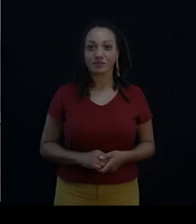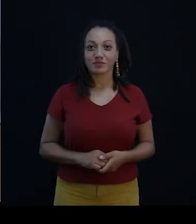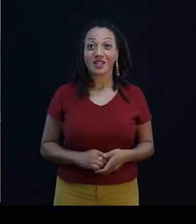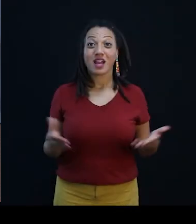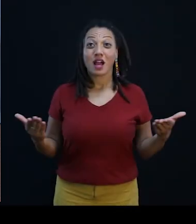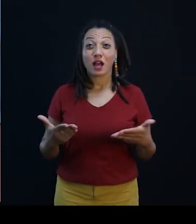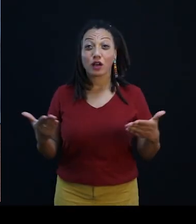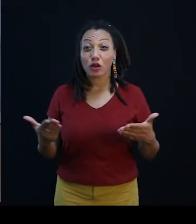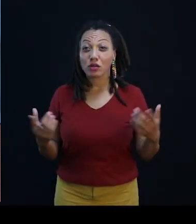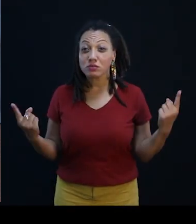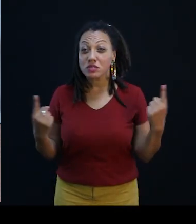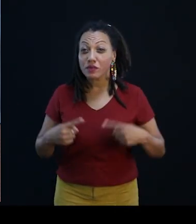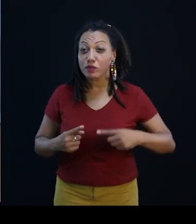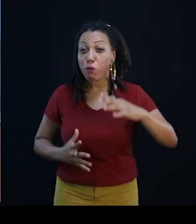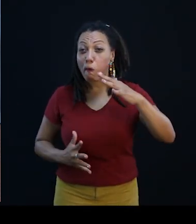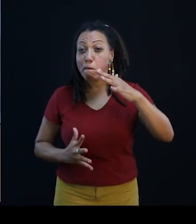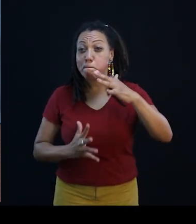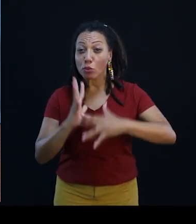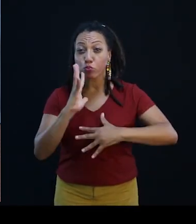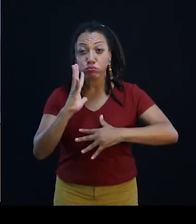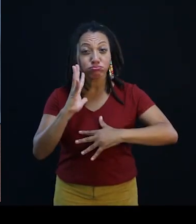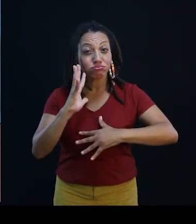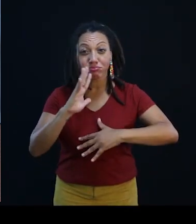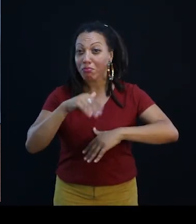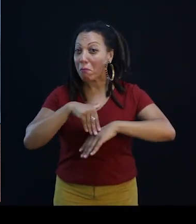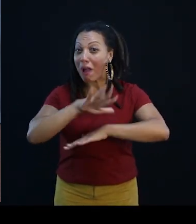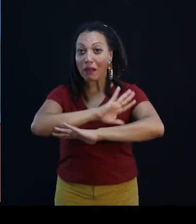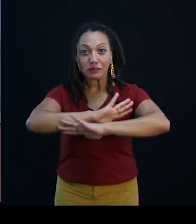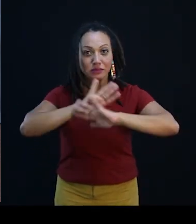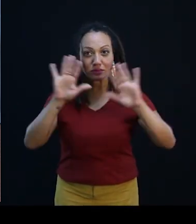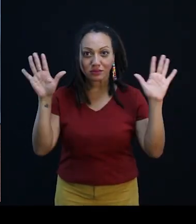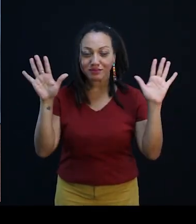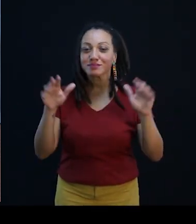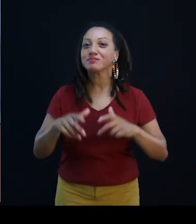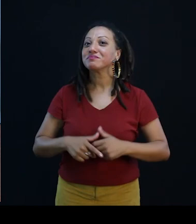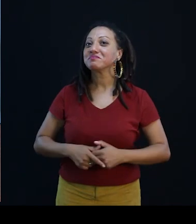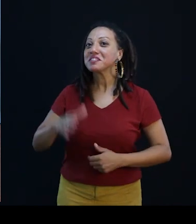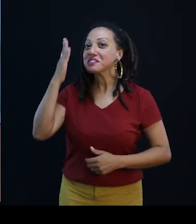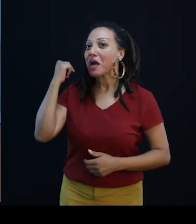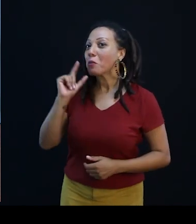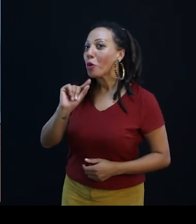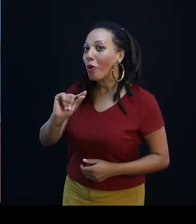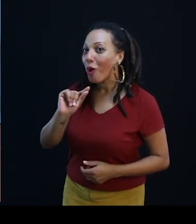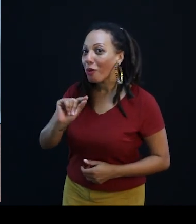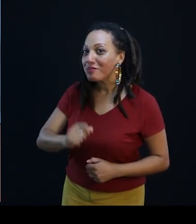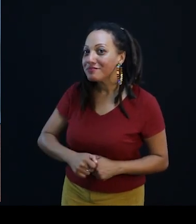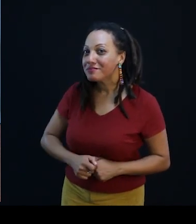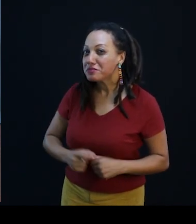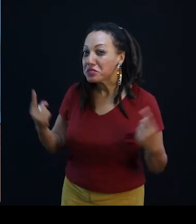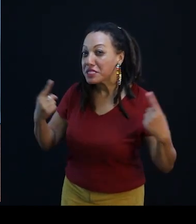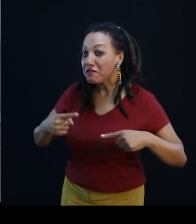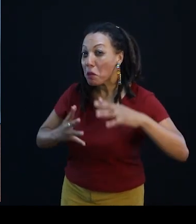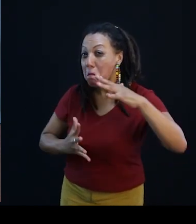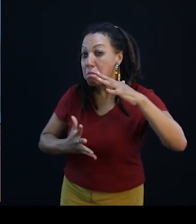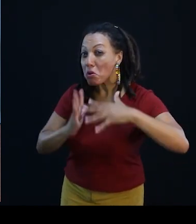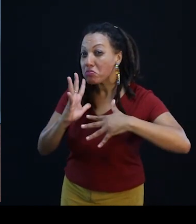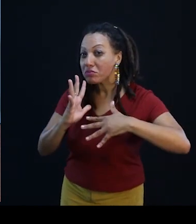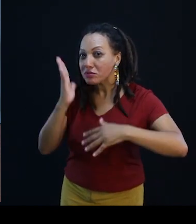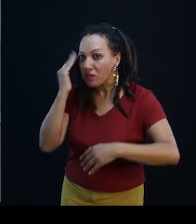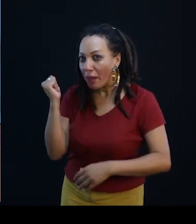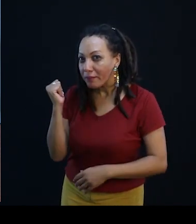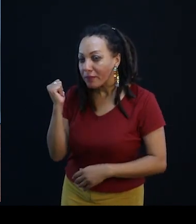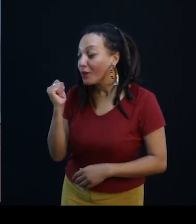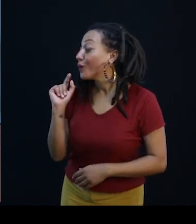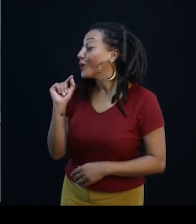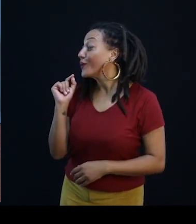o desafio mais difícil, o desafio mais desafiante e desafiador de todos os tempos. Sabe qual é? Sabe? O que a gente vai ter que